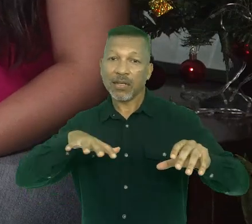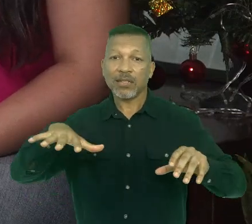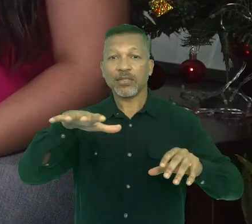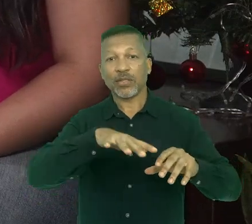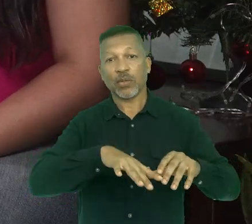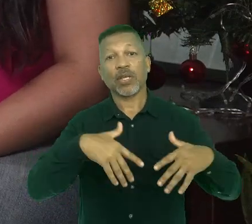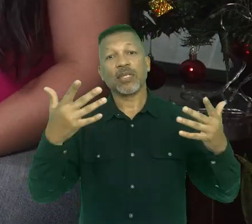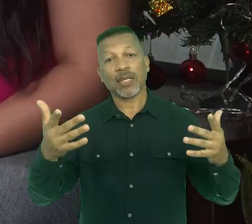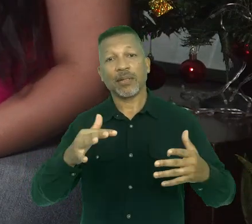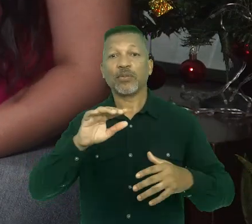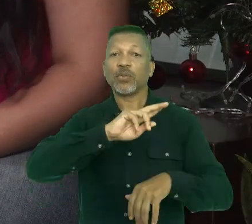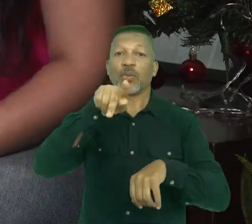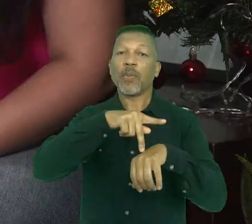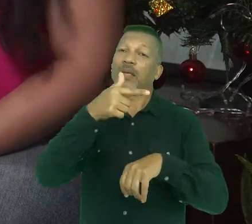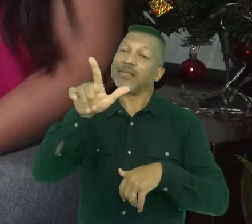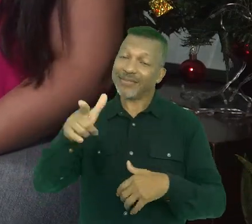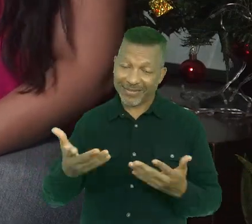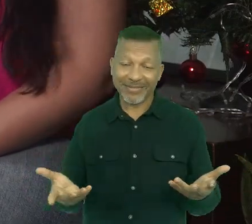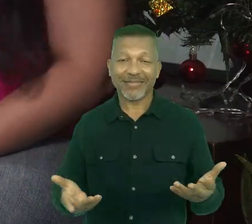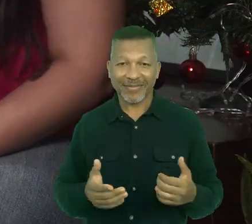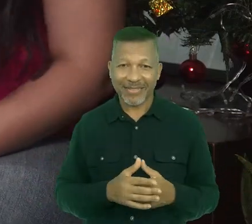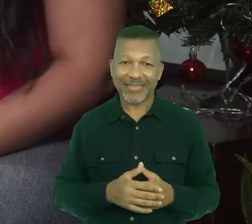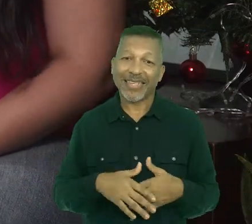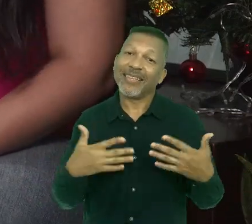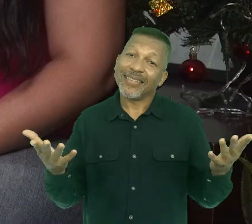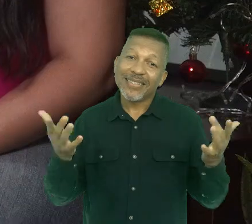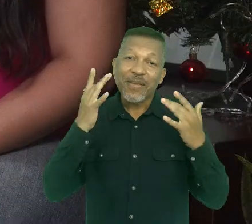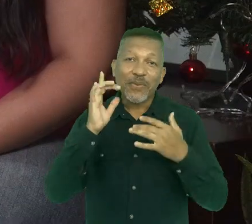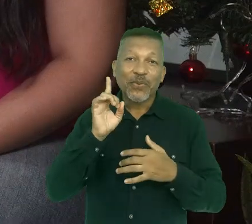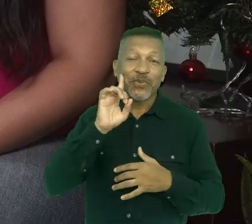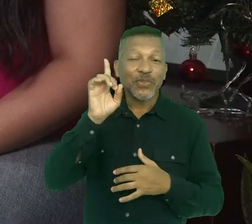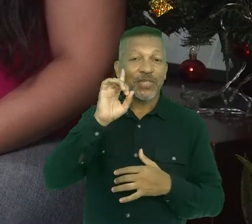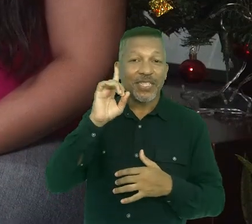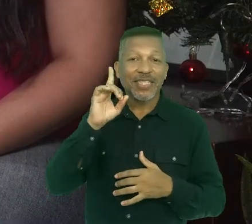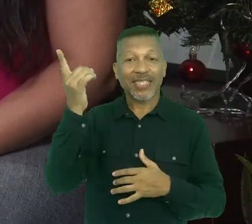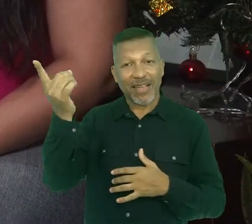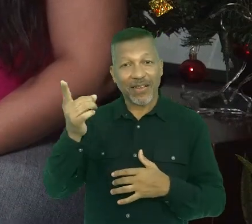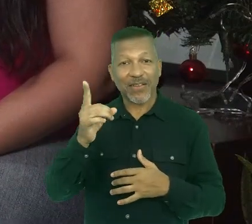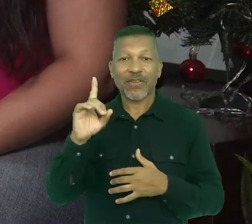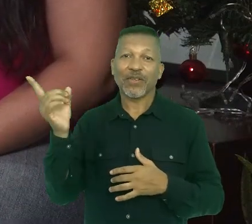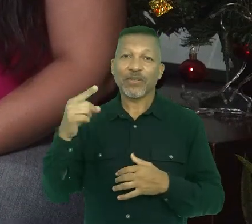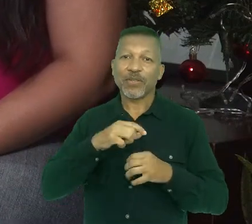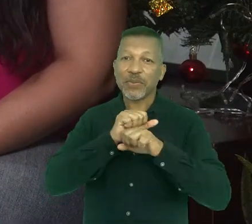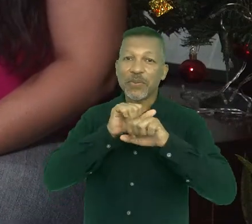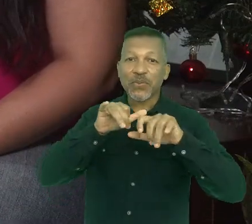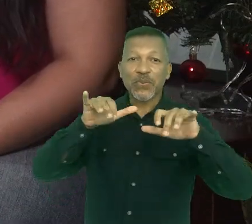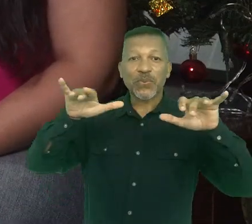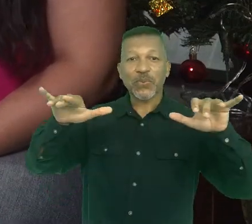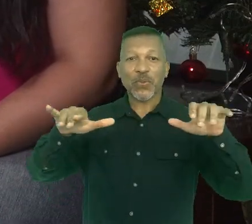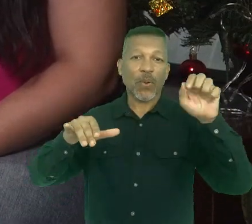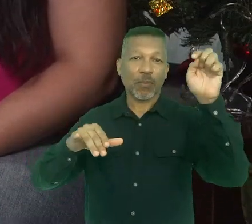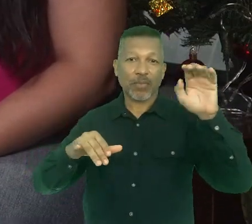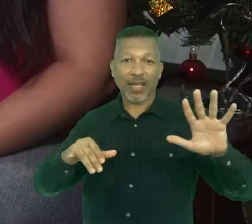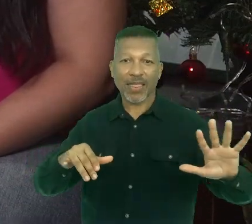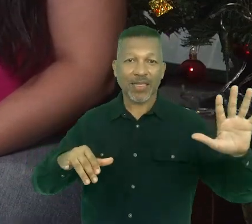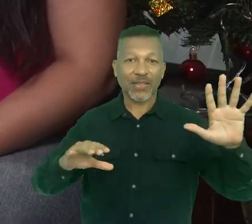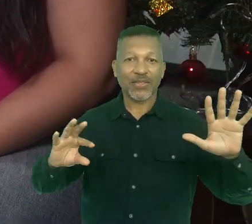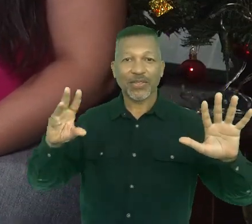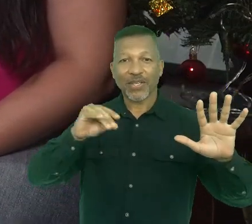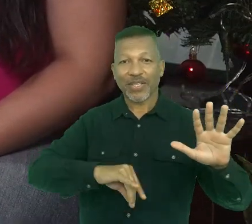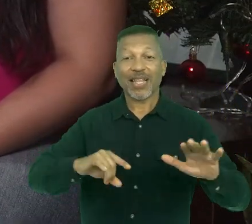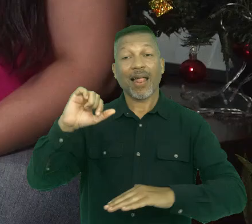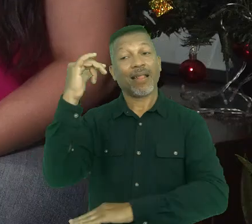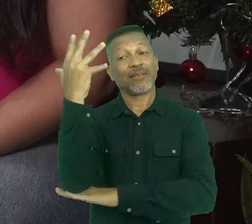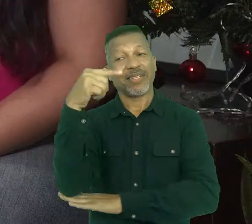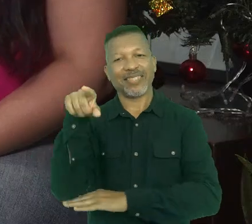região, quem sabe do país, né? Quem sabe um dia a gente está contando aí pro resto do Brasil aqui, lá